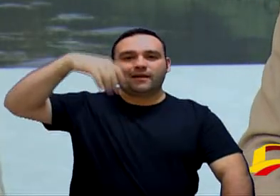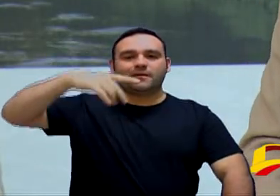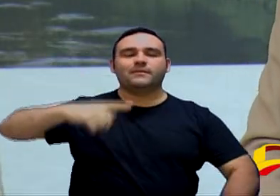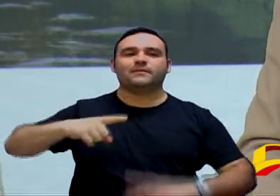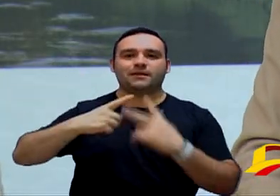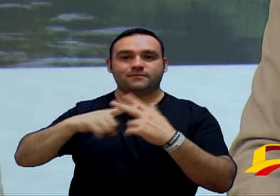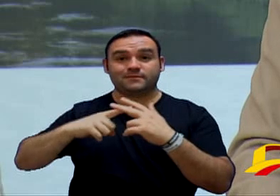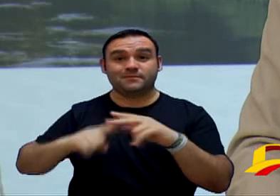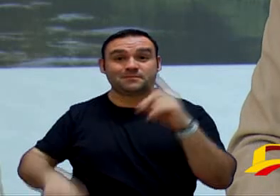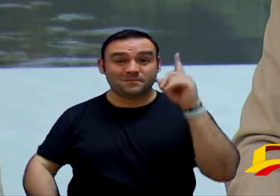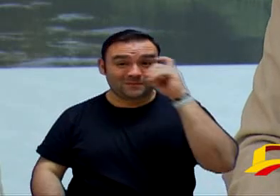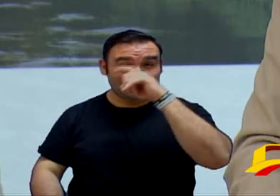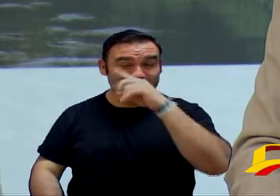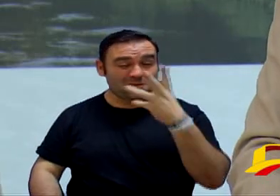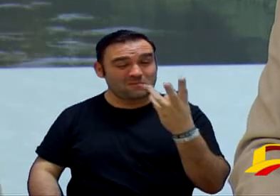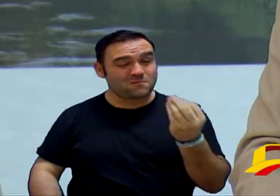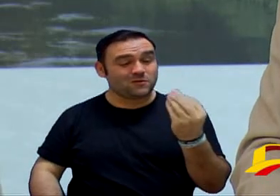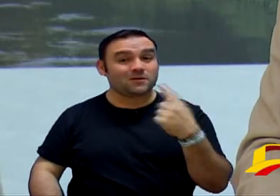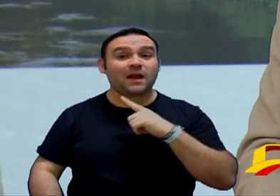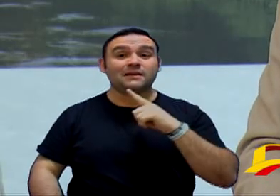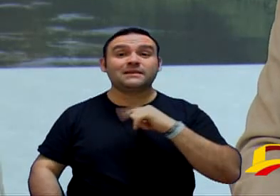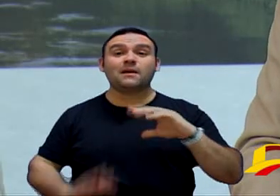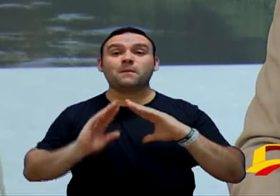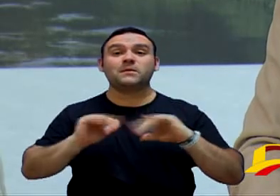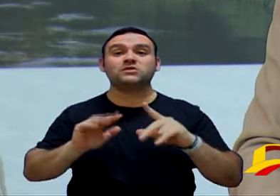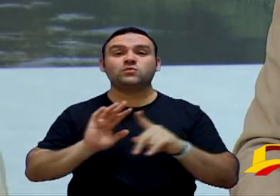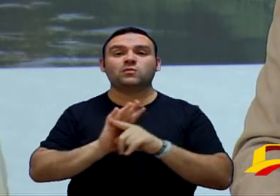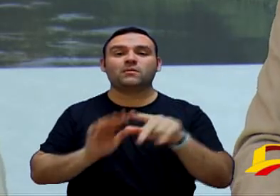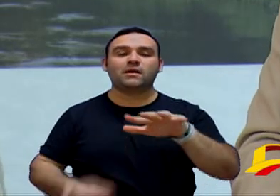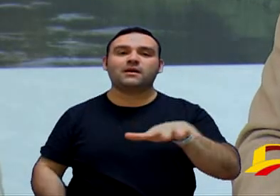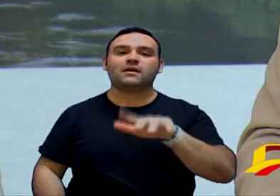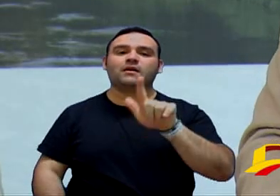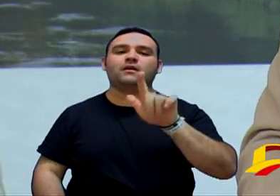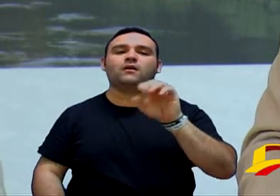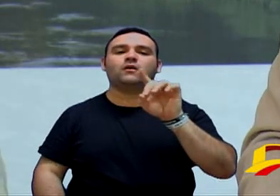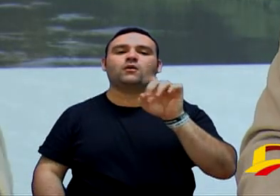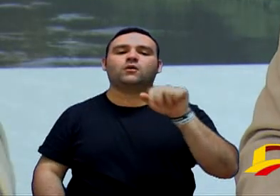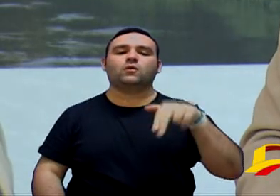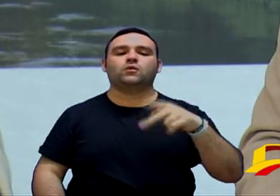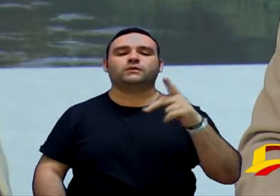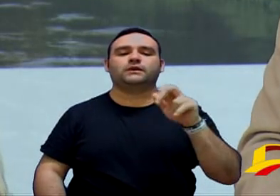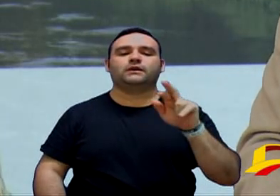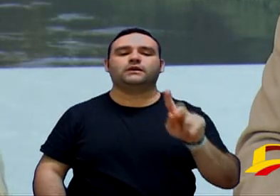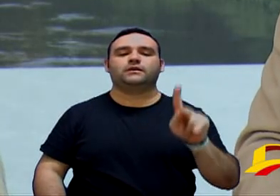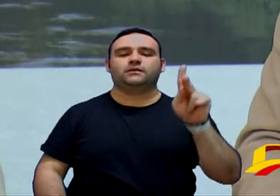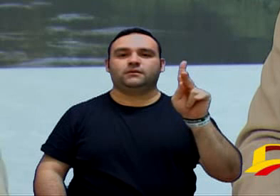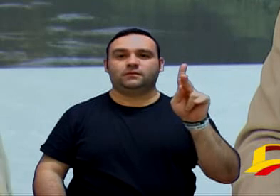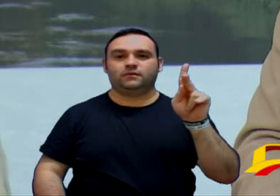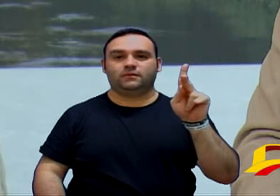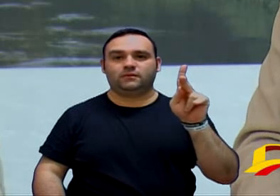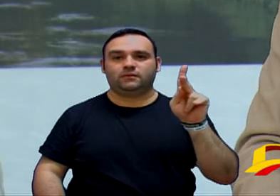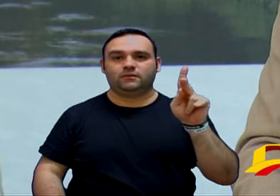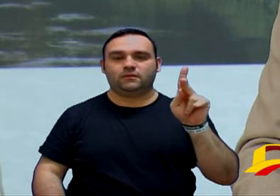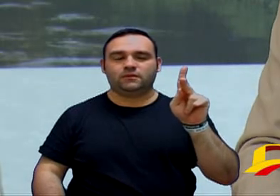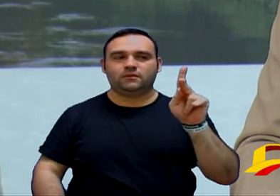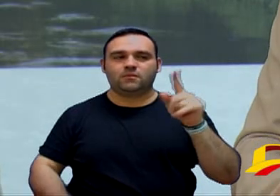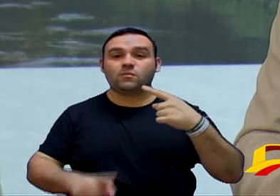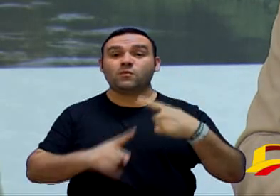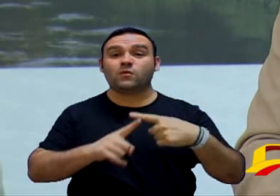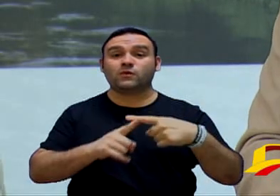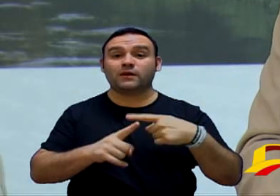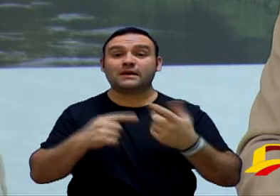mas a dificuldade é gigantesca eu tô com pedido lá do Golden Park porque